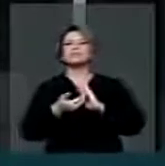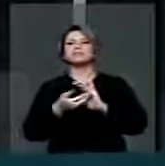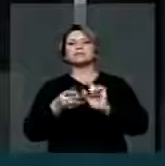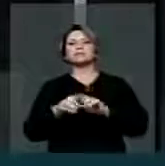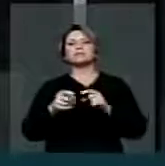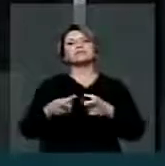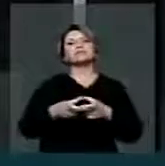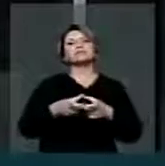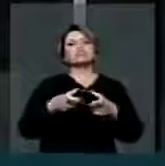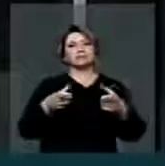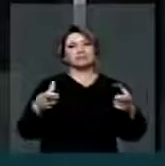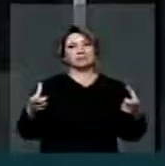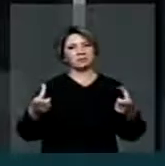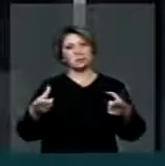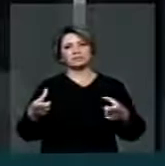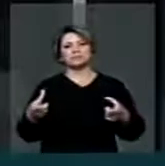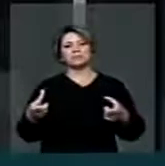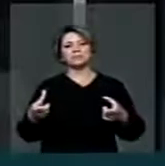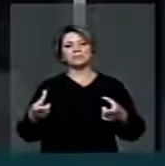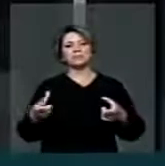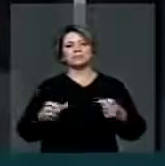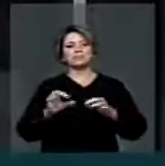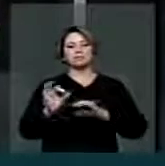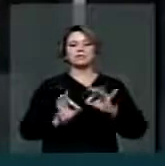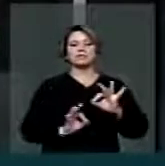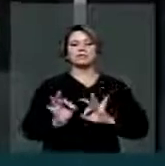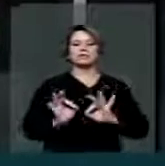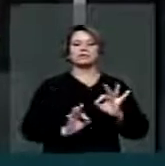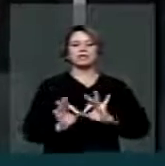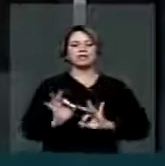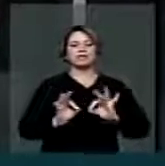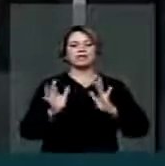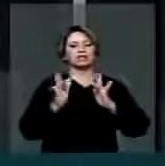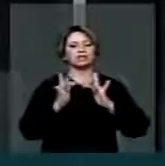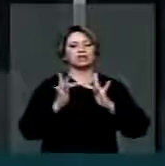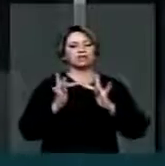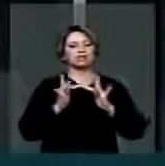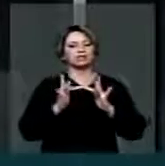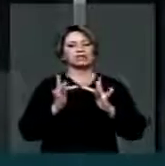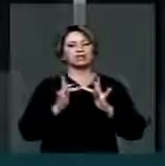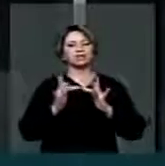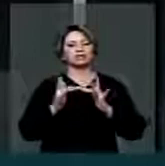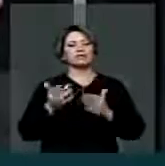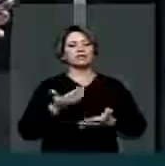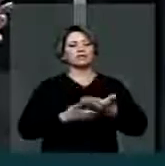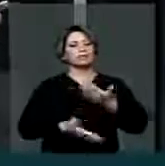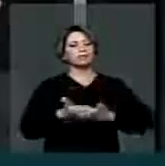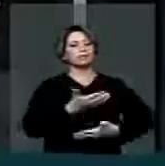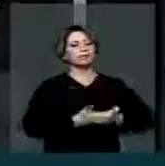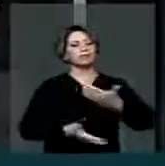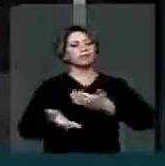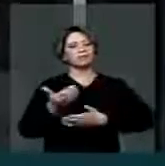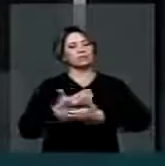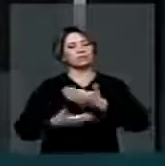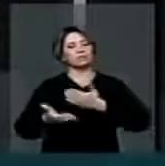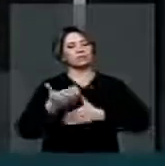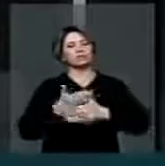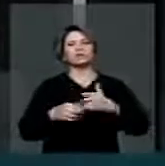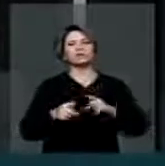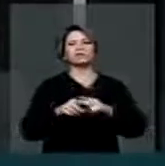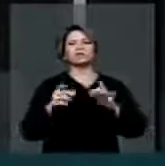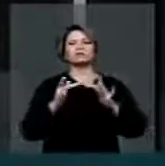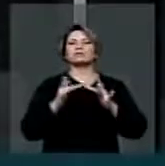pudéssemos ampliar os mecanismos de diálogo e de sintonia do